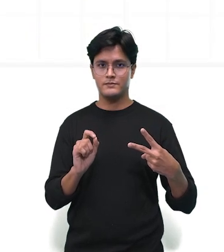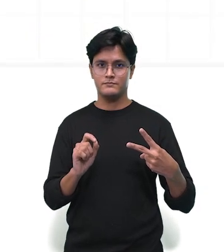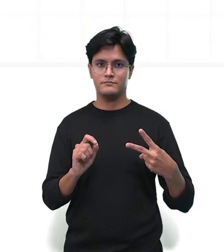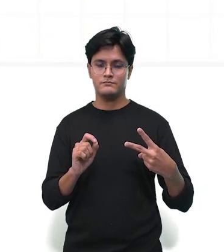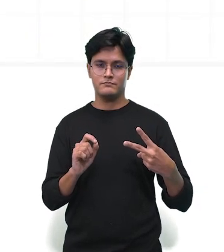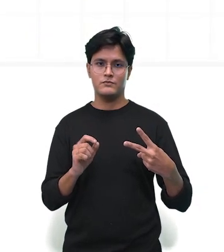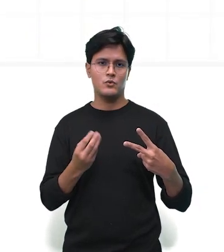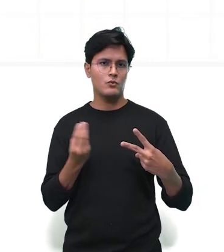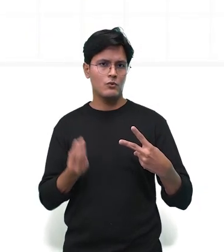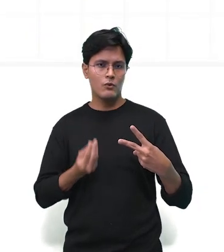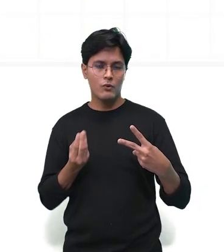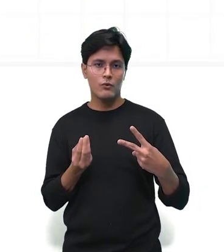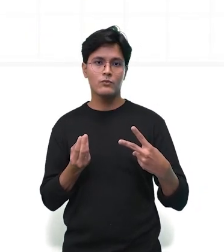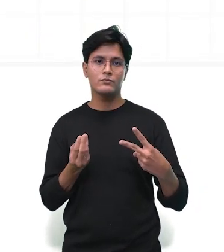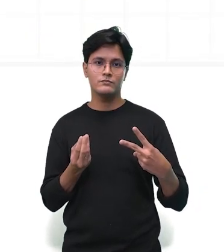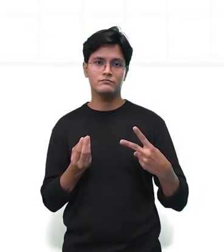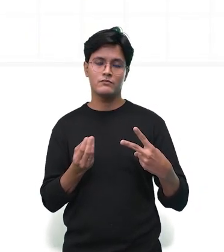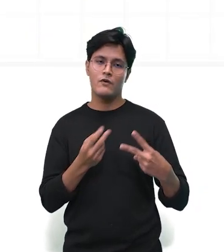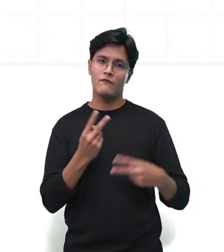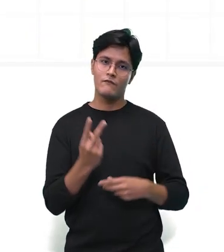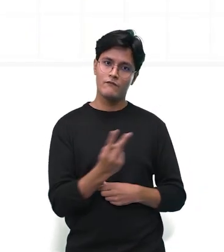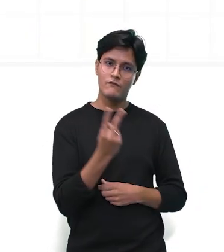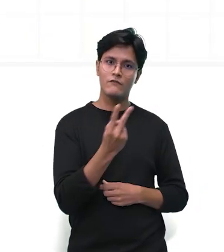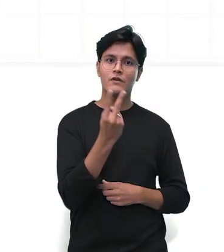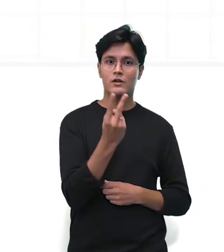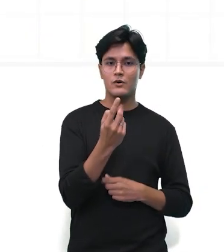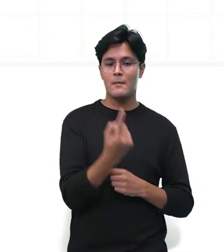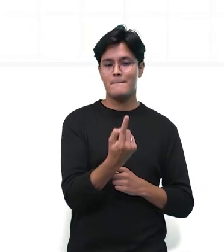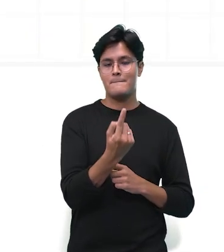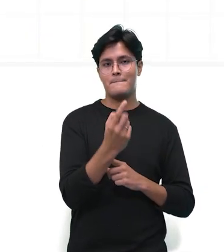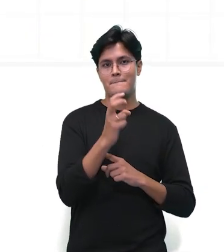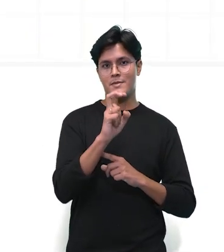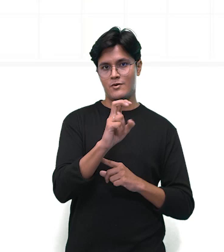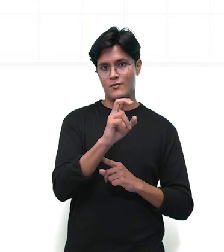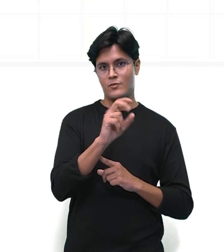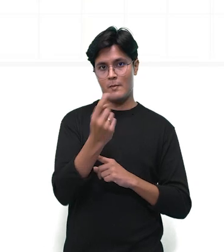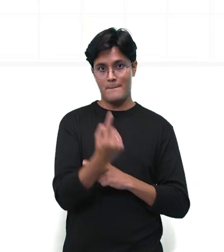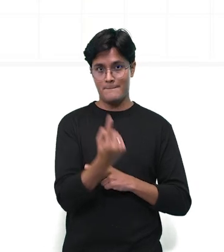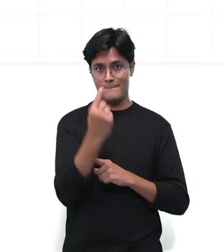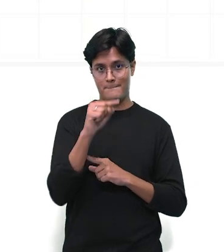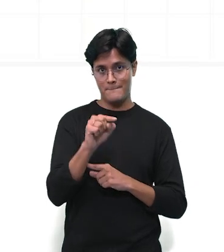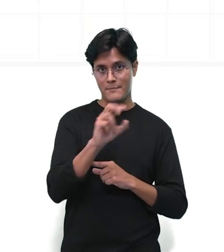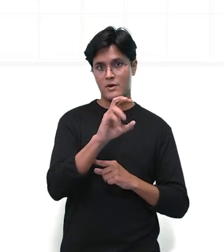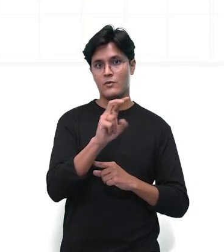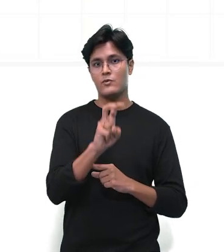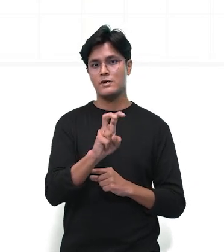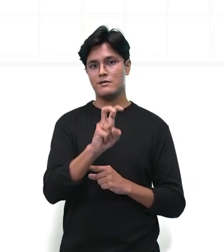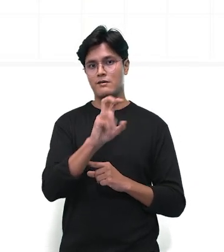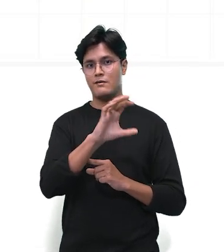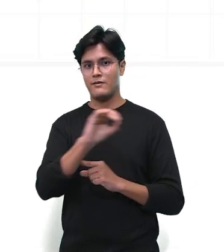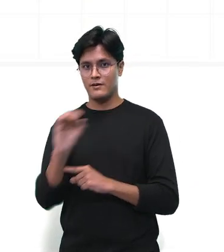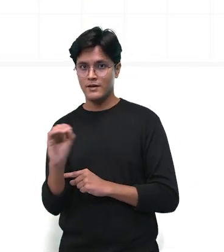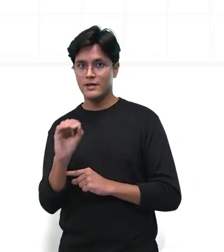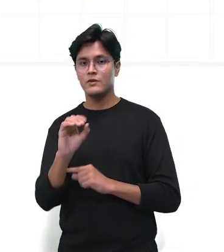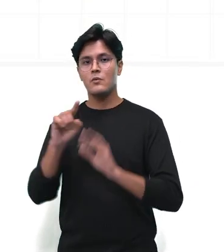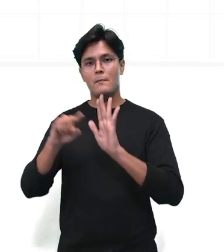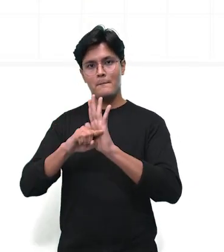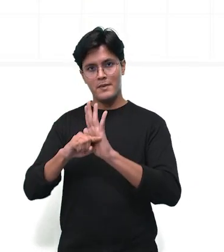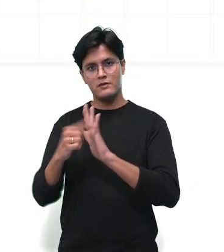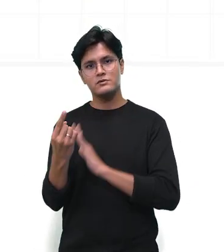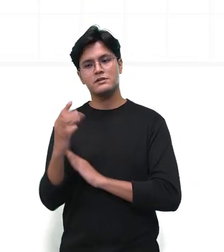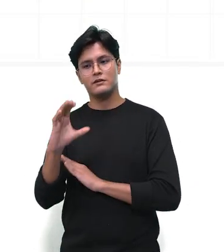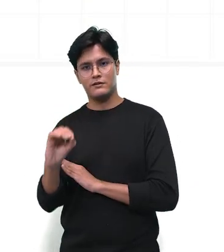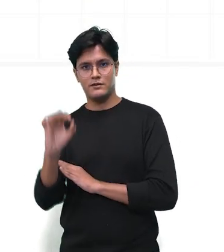será o valor de R$1.500 abatidos os 10%,